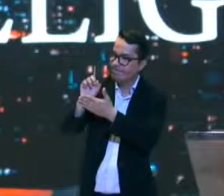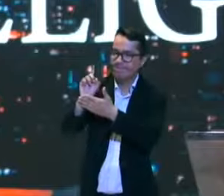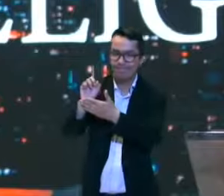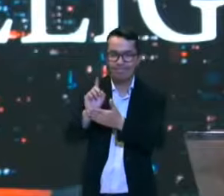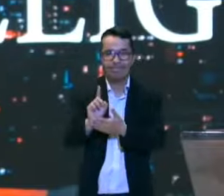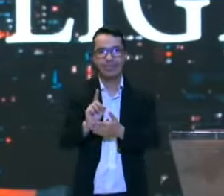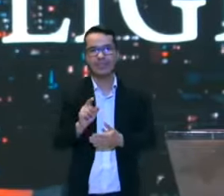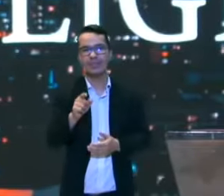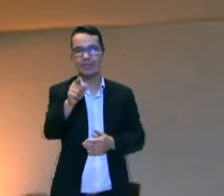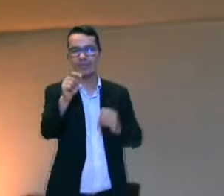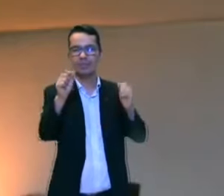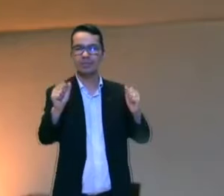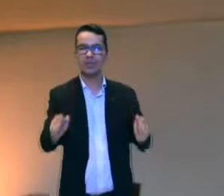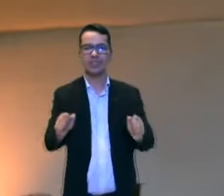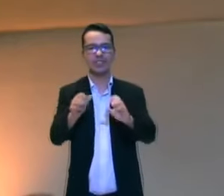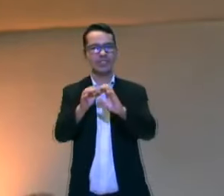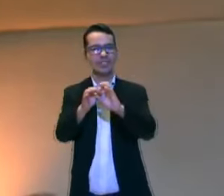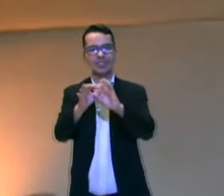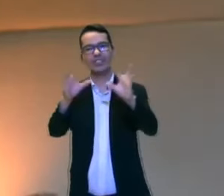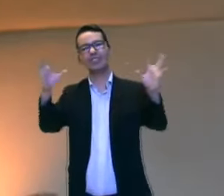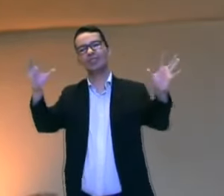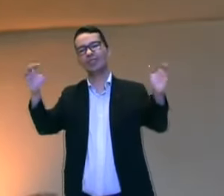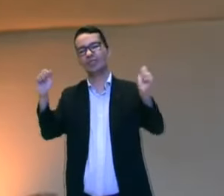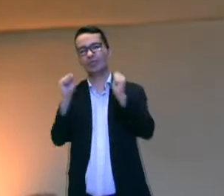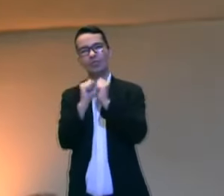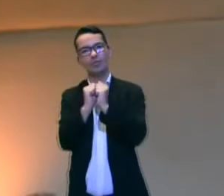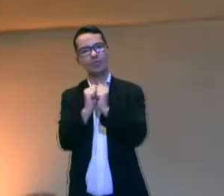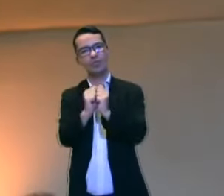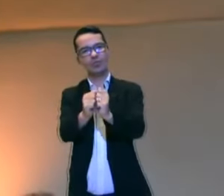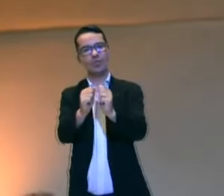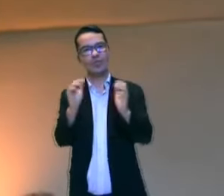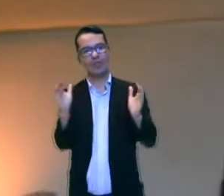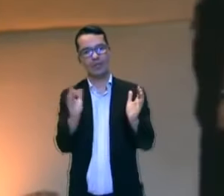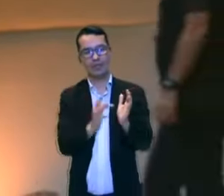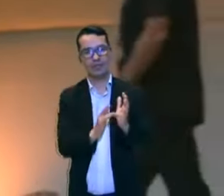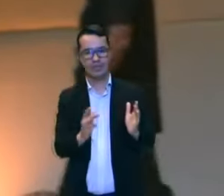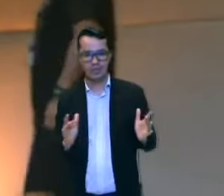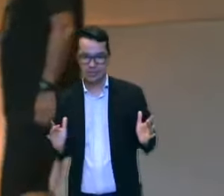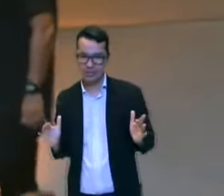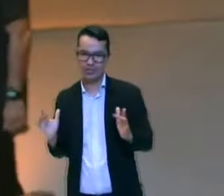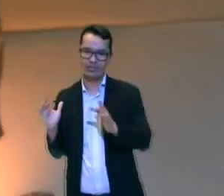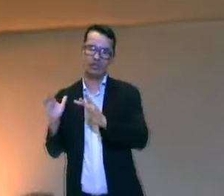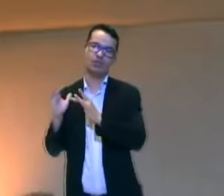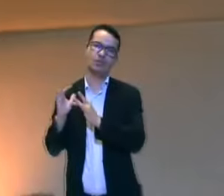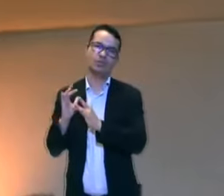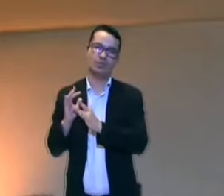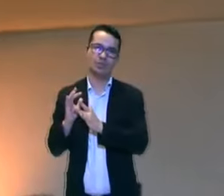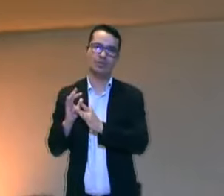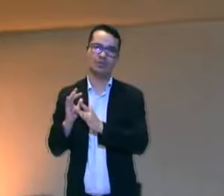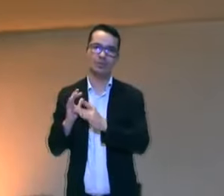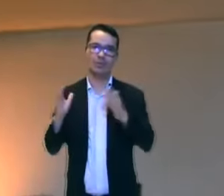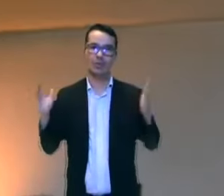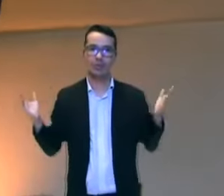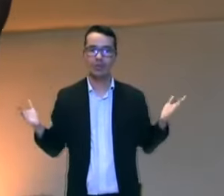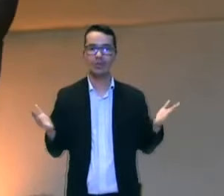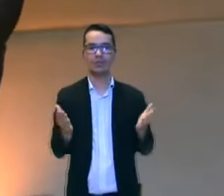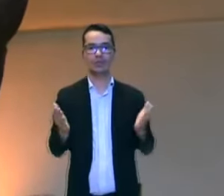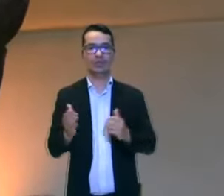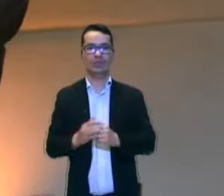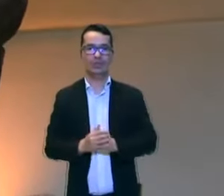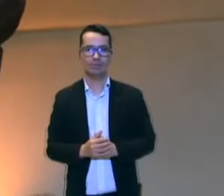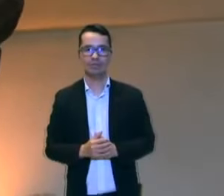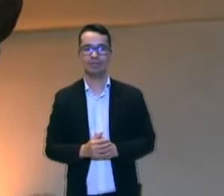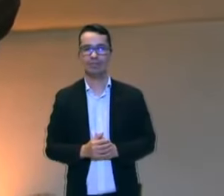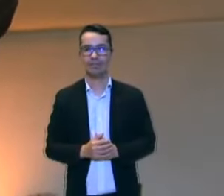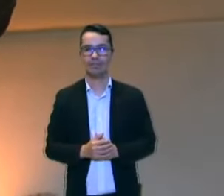posturas, que são pedrinhas que você está deixando no caminho de pessoas que você ama. E hoje,